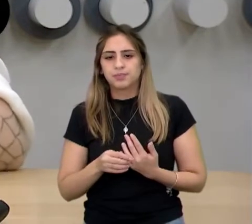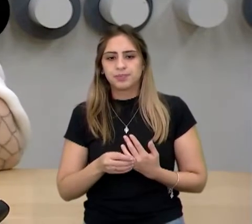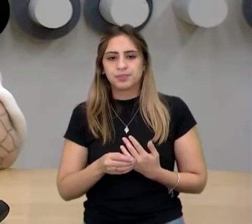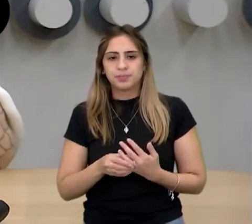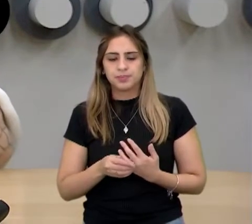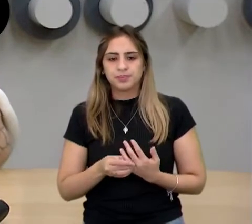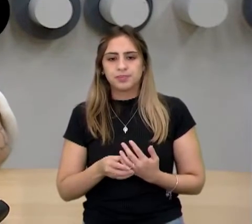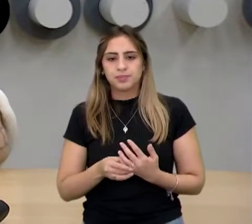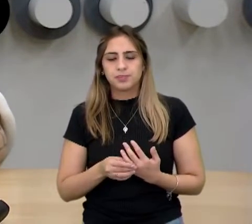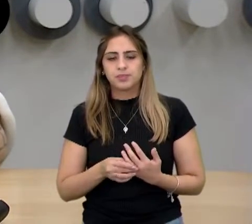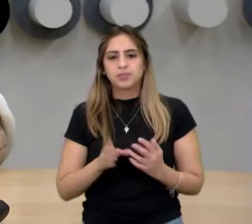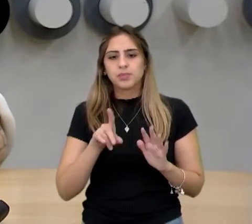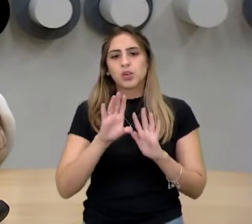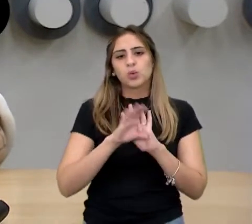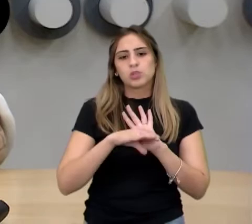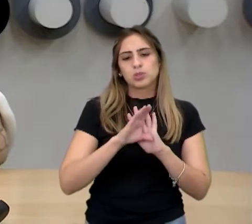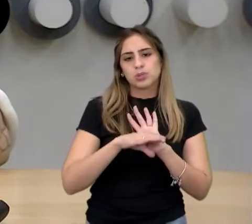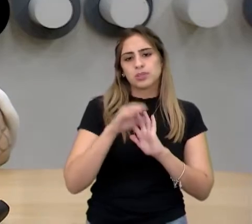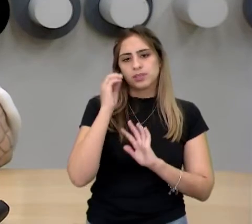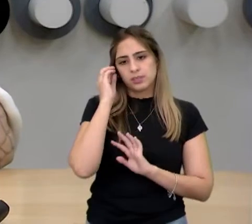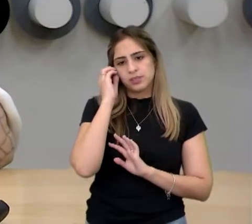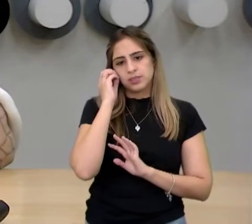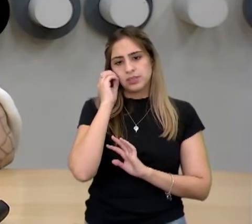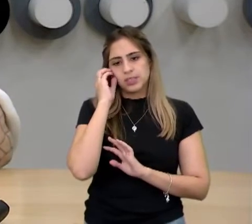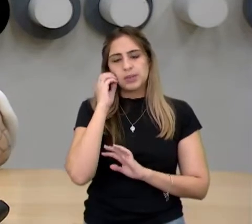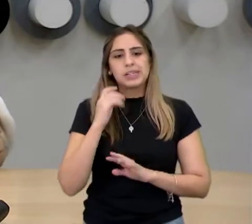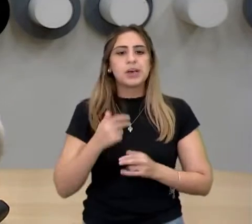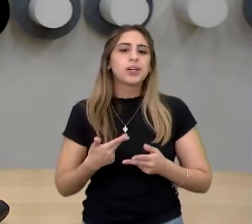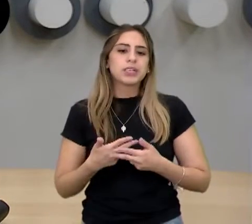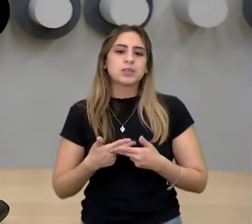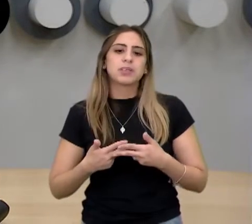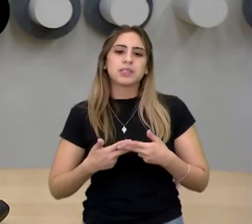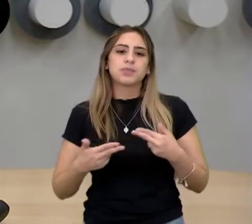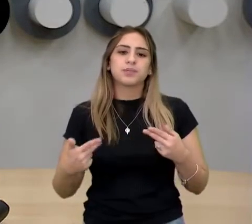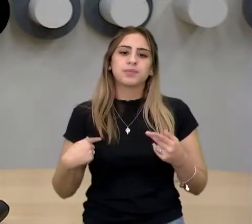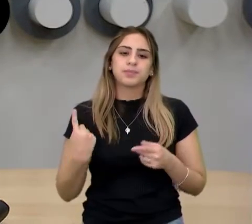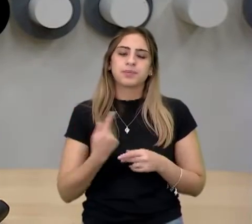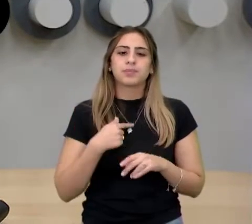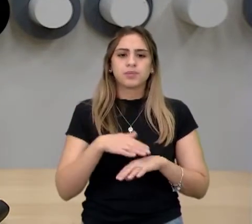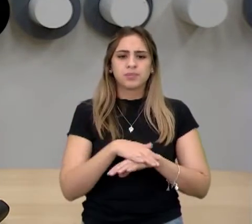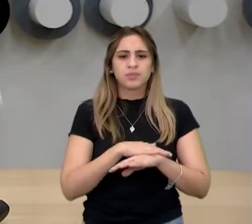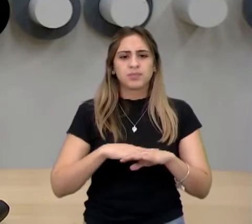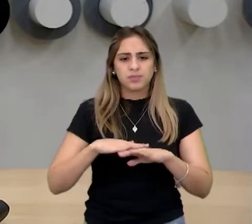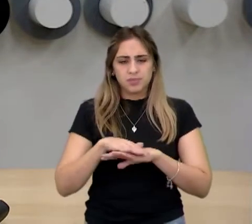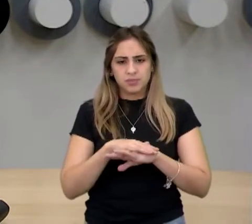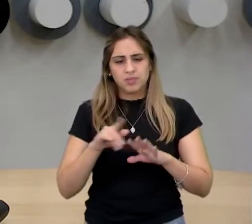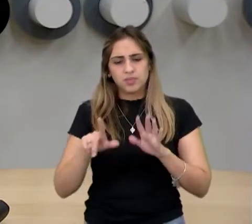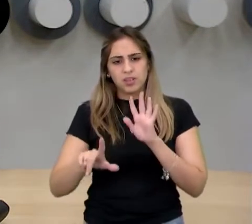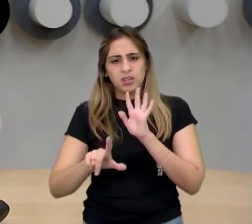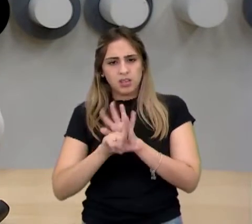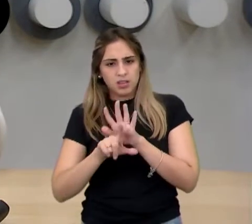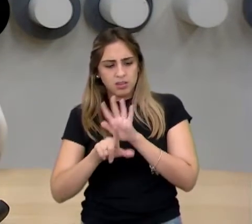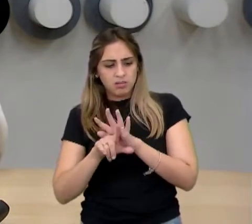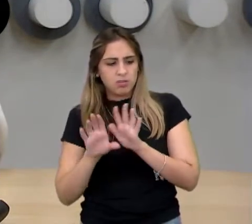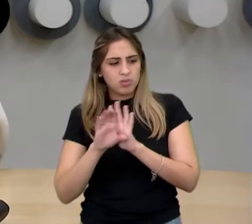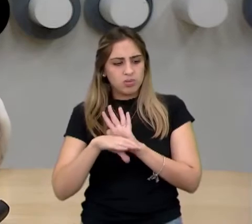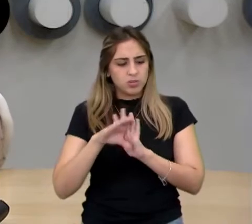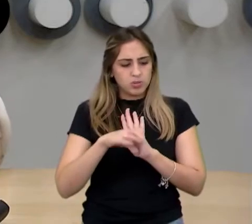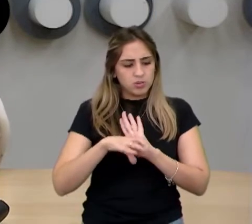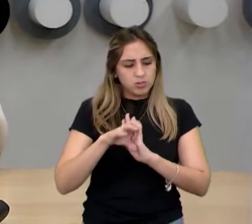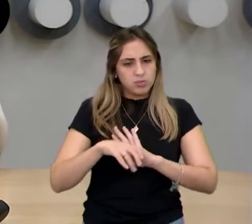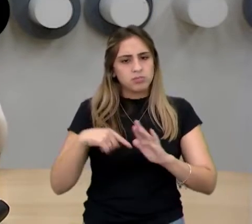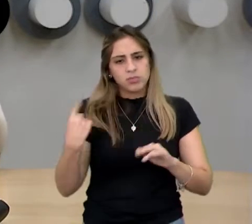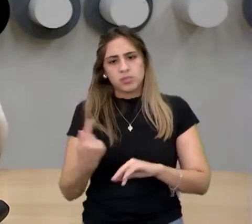e Constituição. E aí, para a gente começar a conversar sobre leis e Constituição,